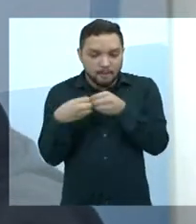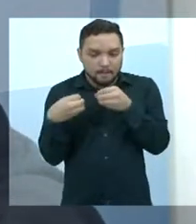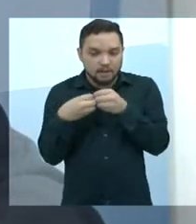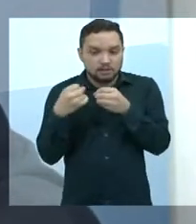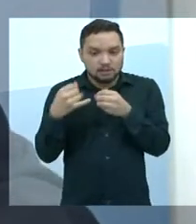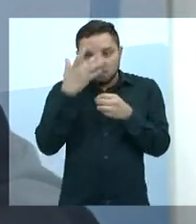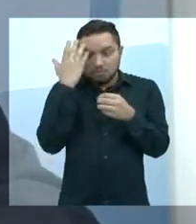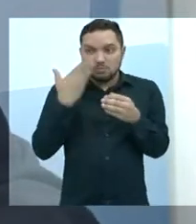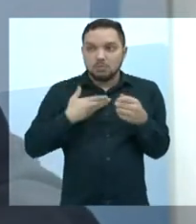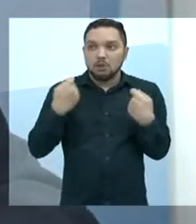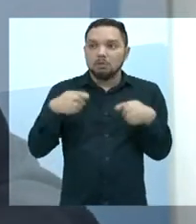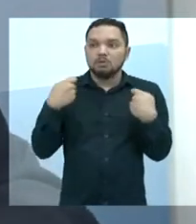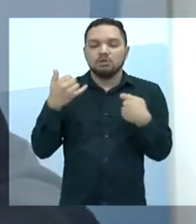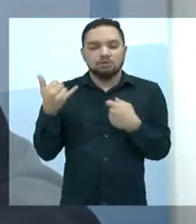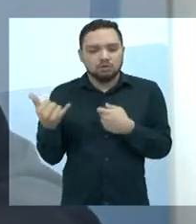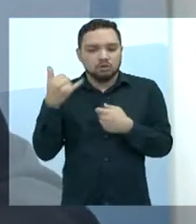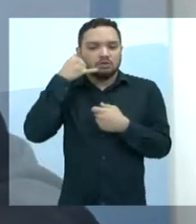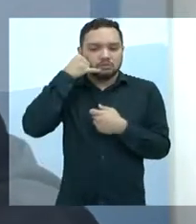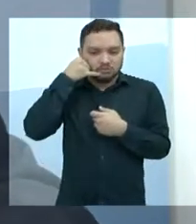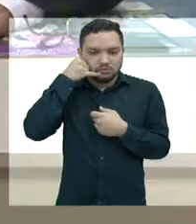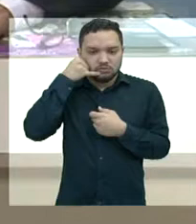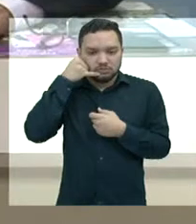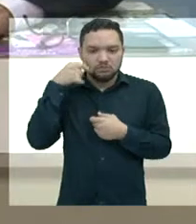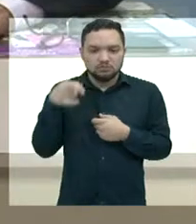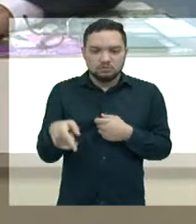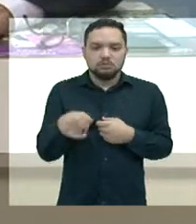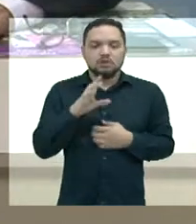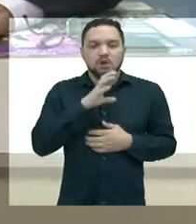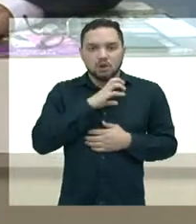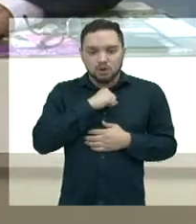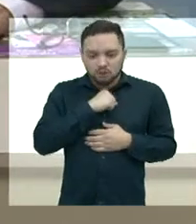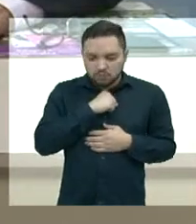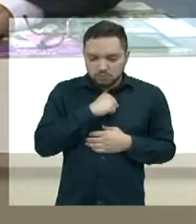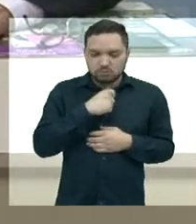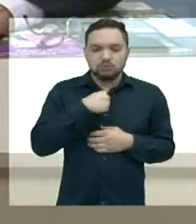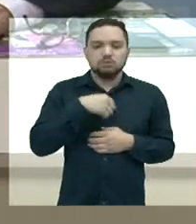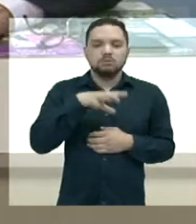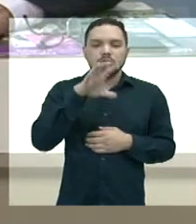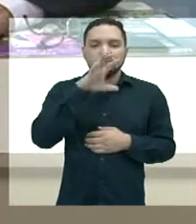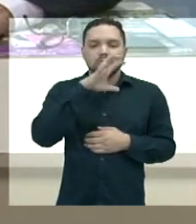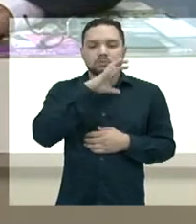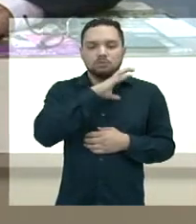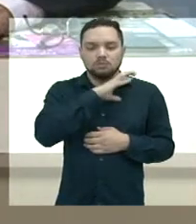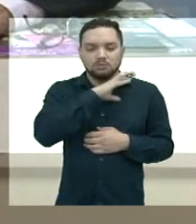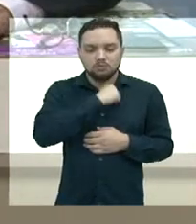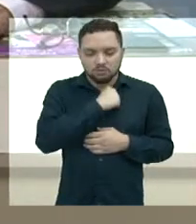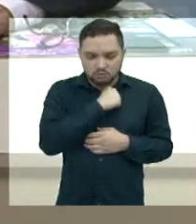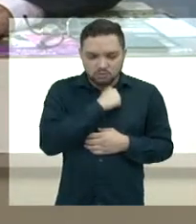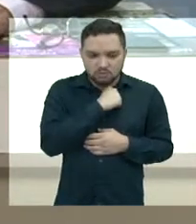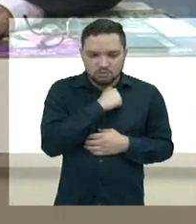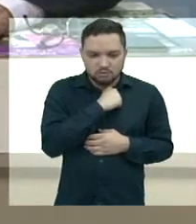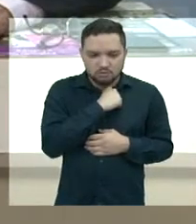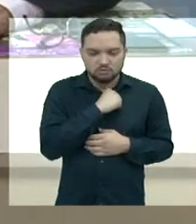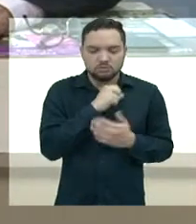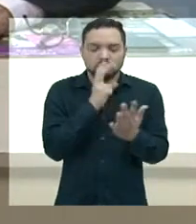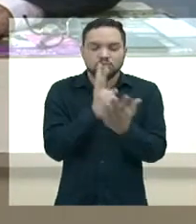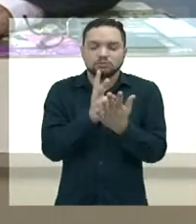precisar e me ligar e eu tenho que atender. O senhor gosta dessa dessa atitude de estar